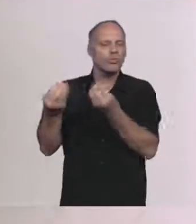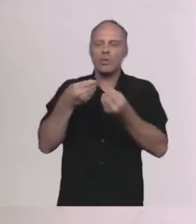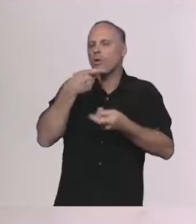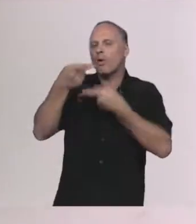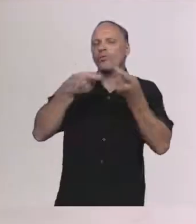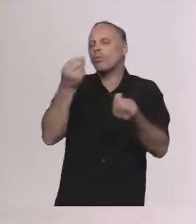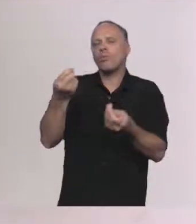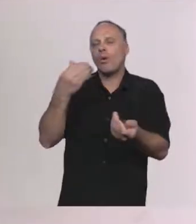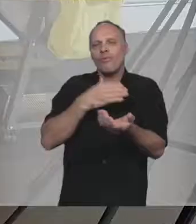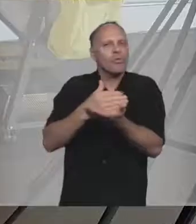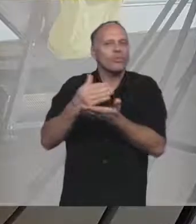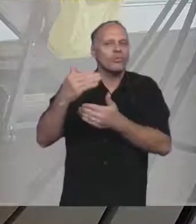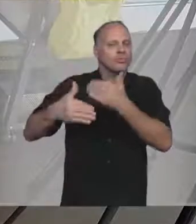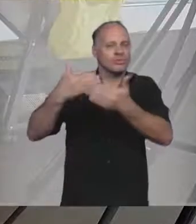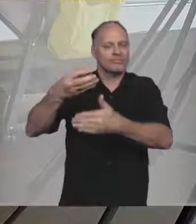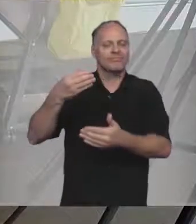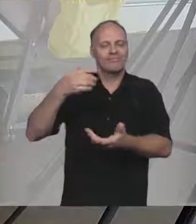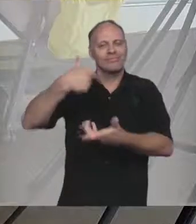conta a tua trajetória.